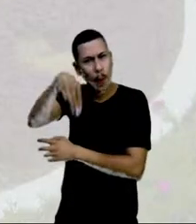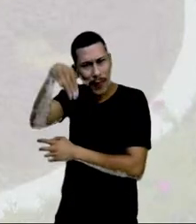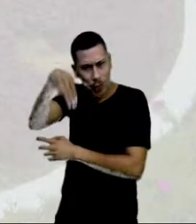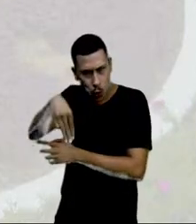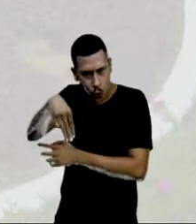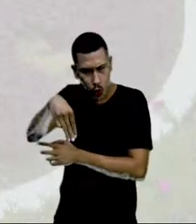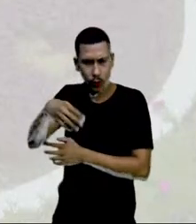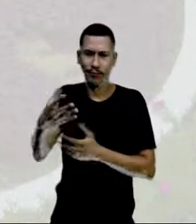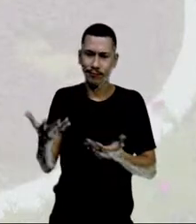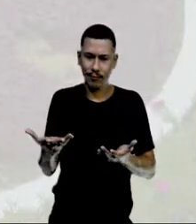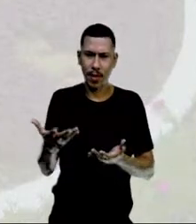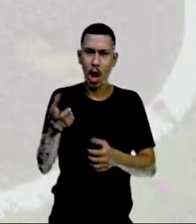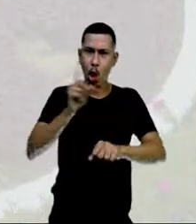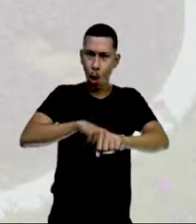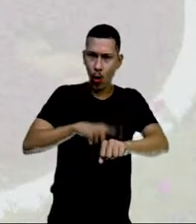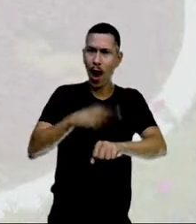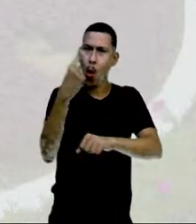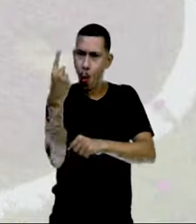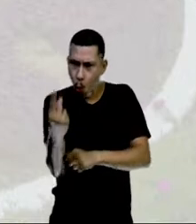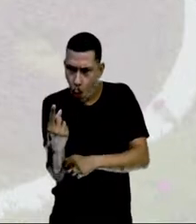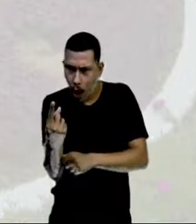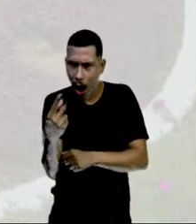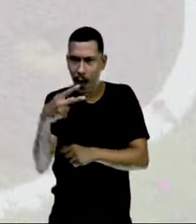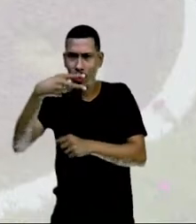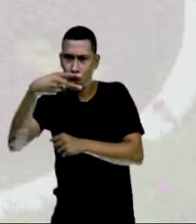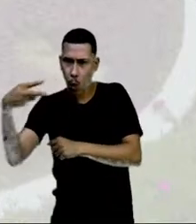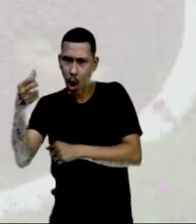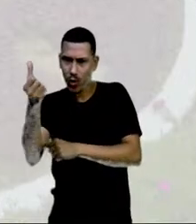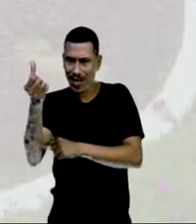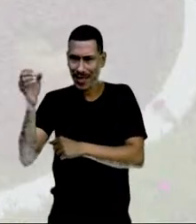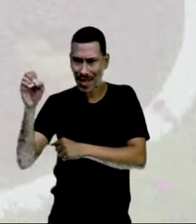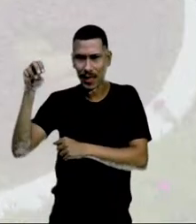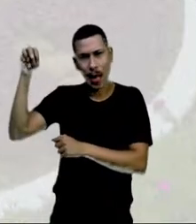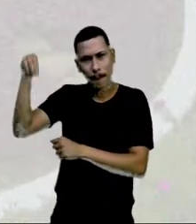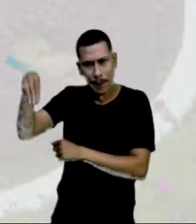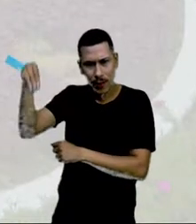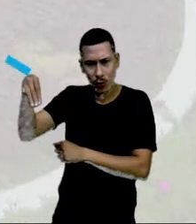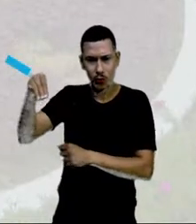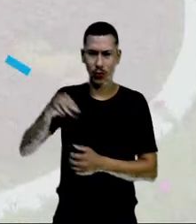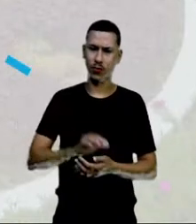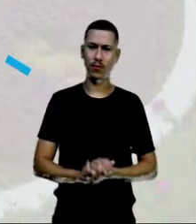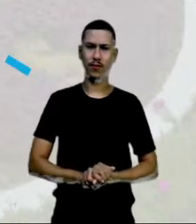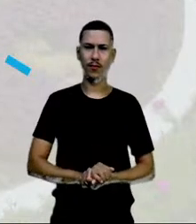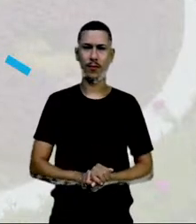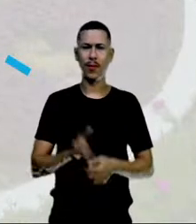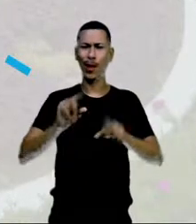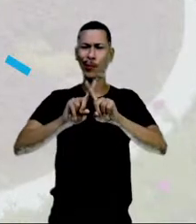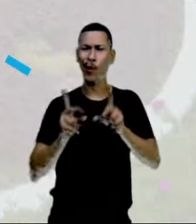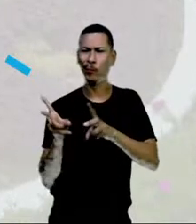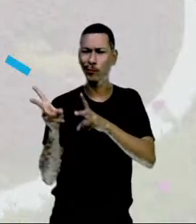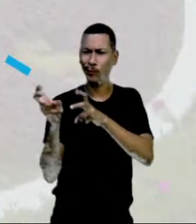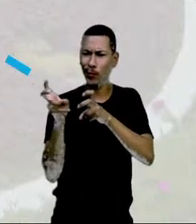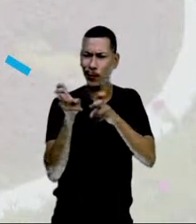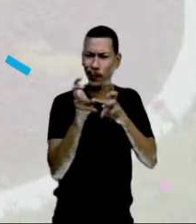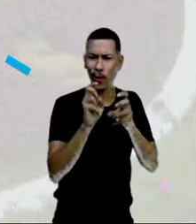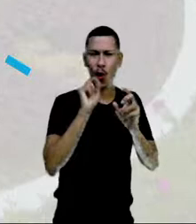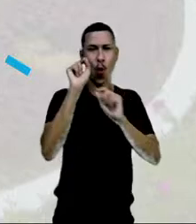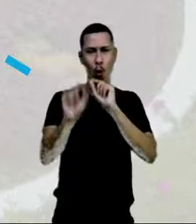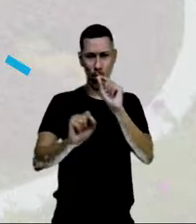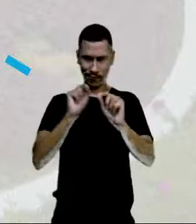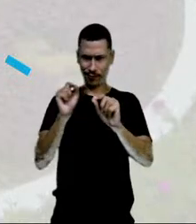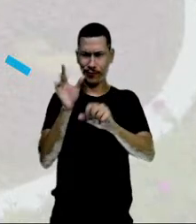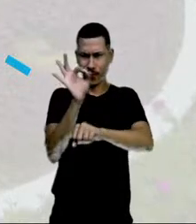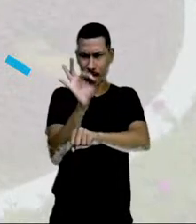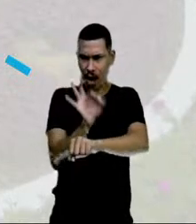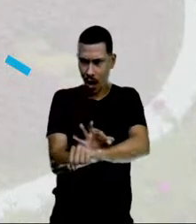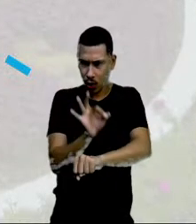60 minutos. Tudo bem? Zé. E com isso, a gente percebe o seguinte: o relógio